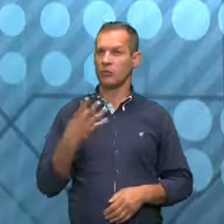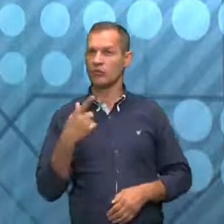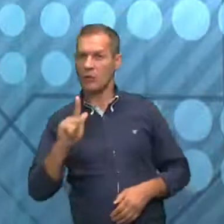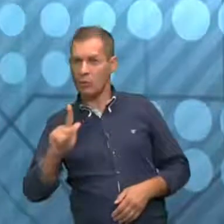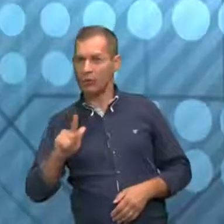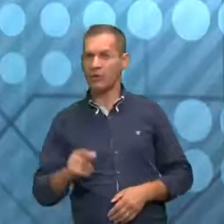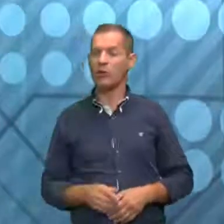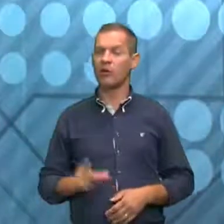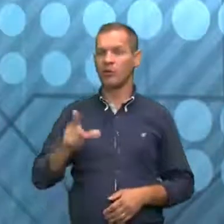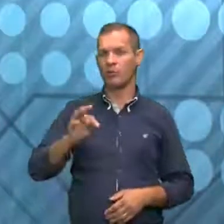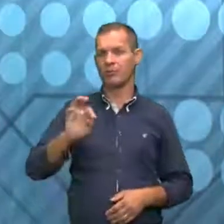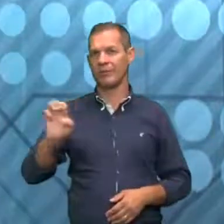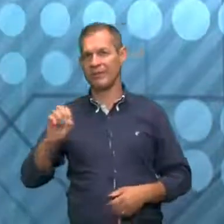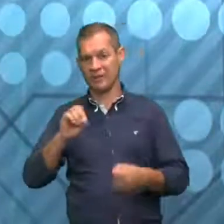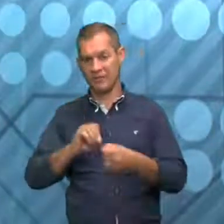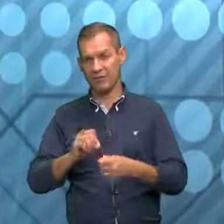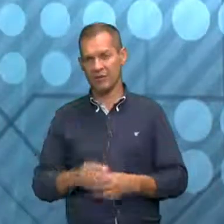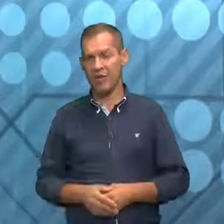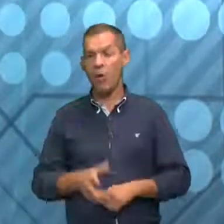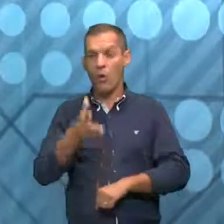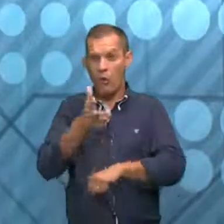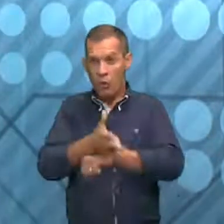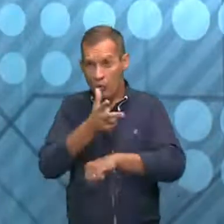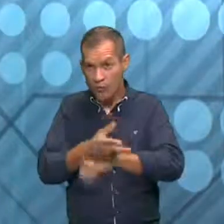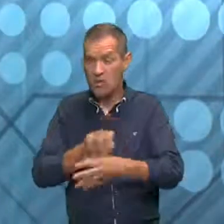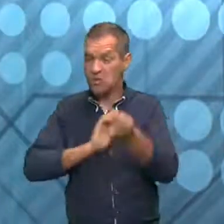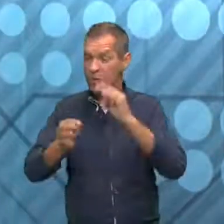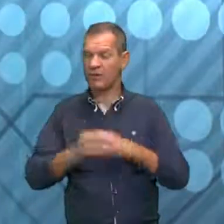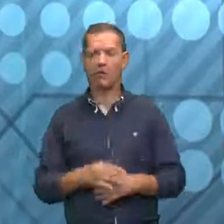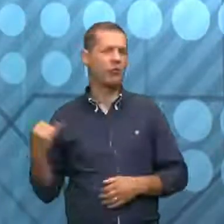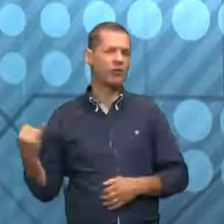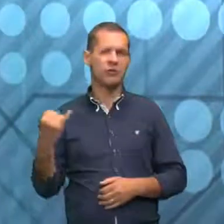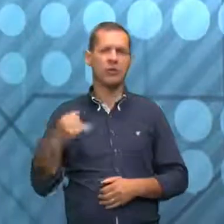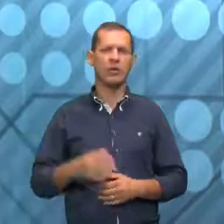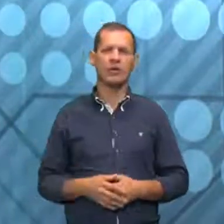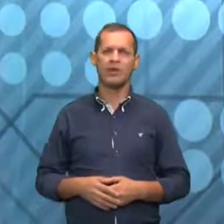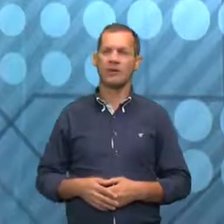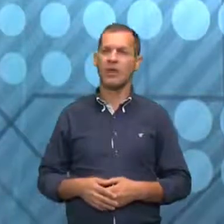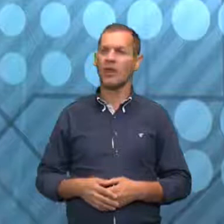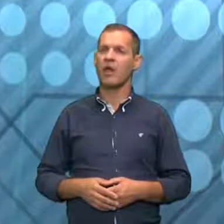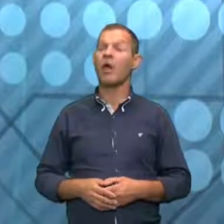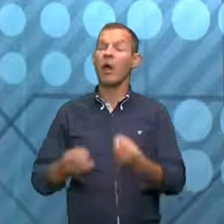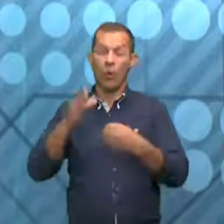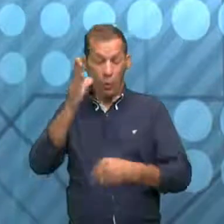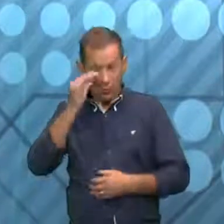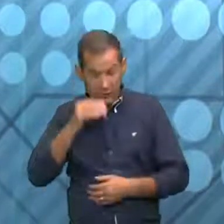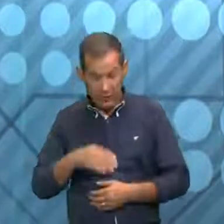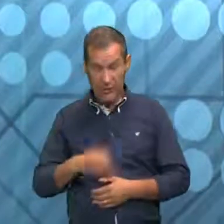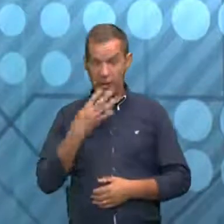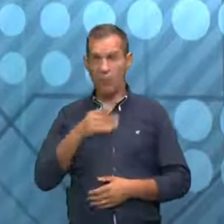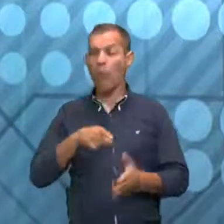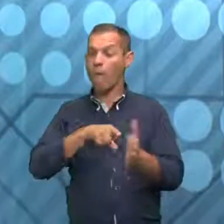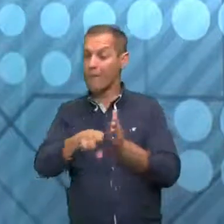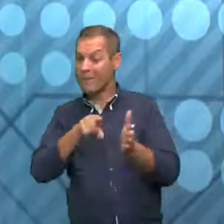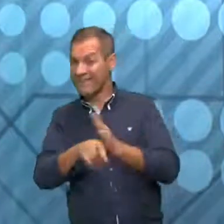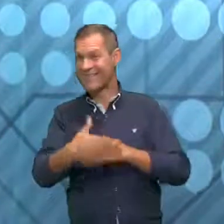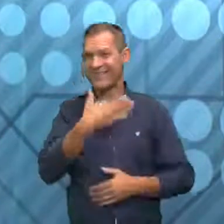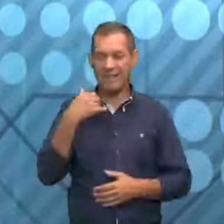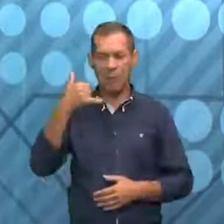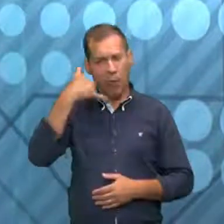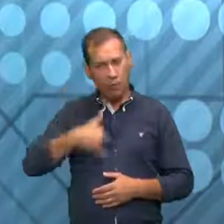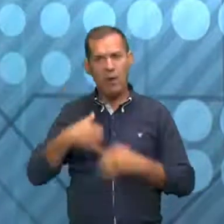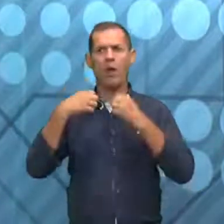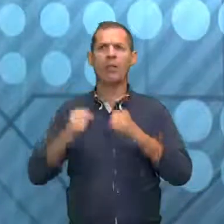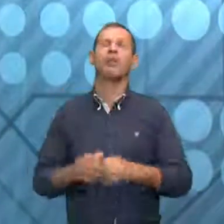banda LTE, para fazer essa chamada. Então, é uma tecnologia muito interessante, é só como curiosidade, vale a pena você pesquisar se o seu